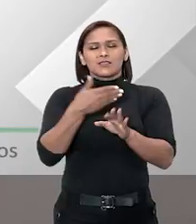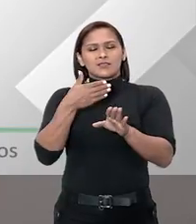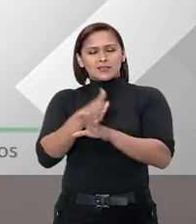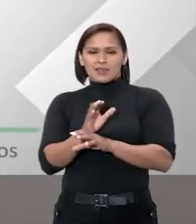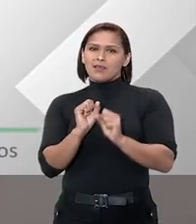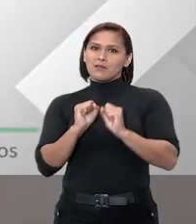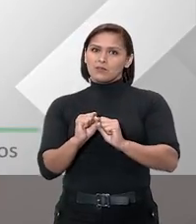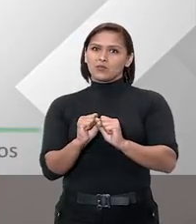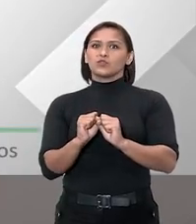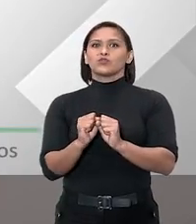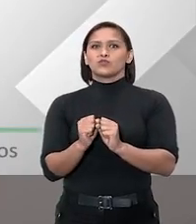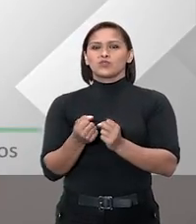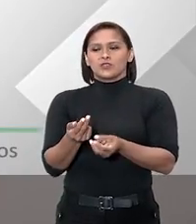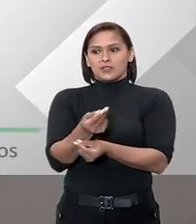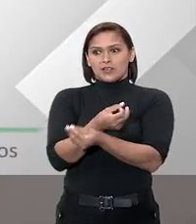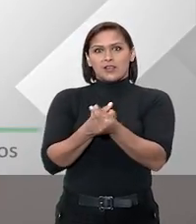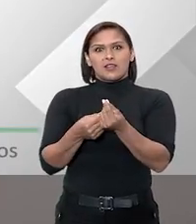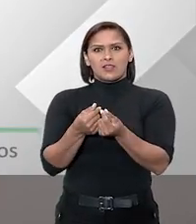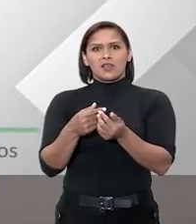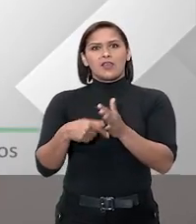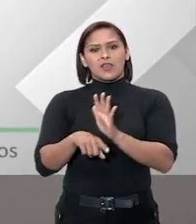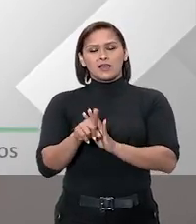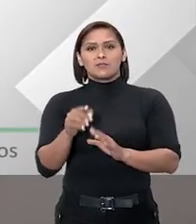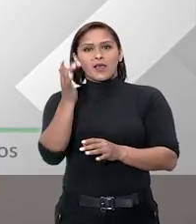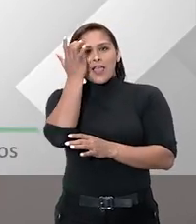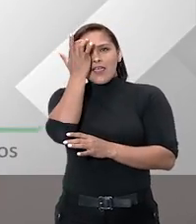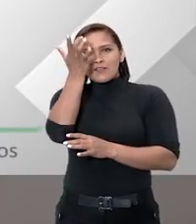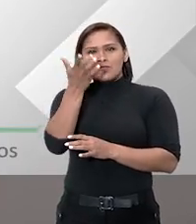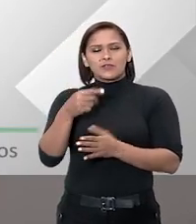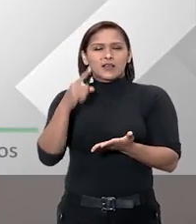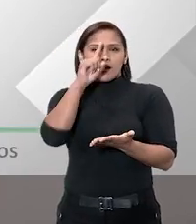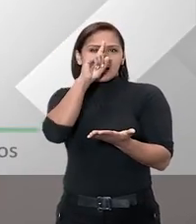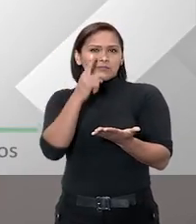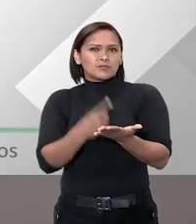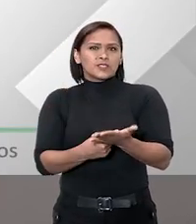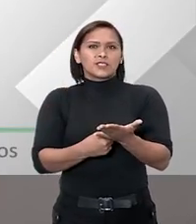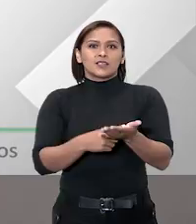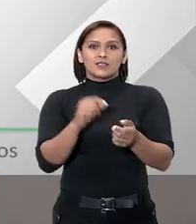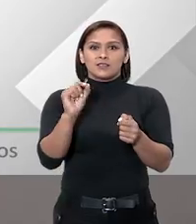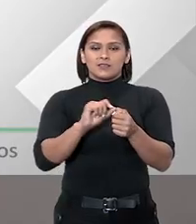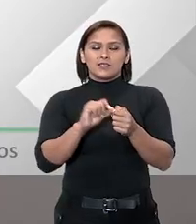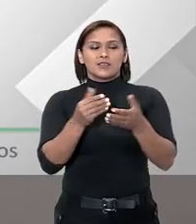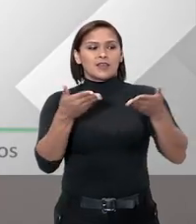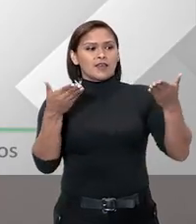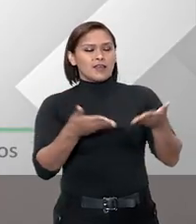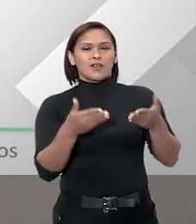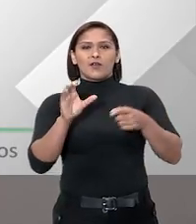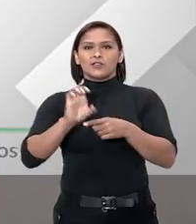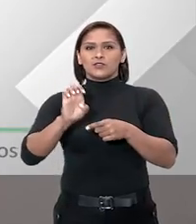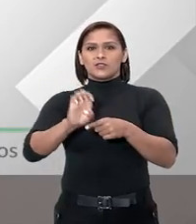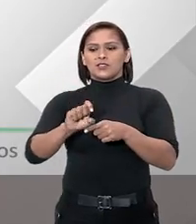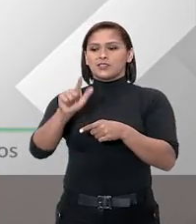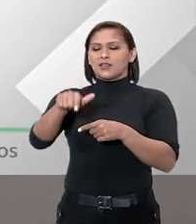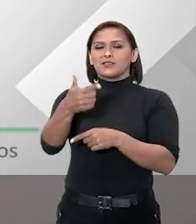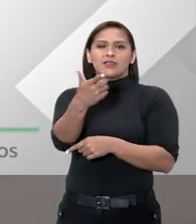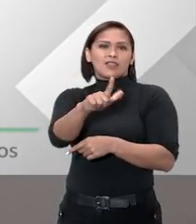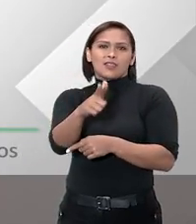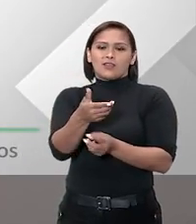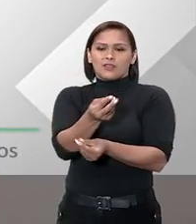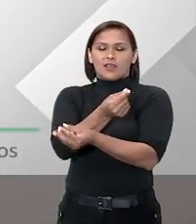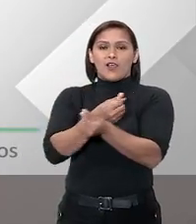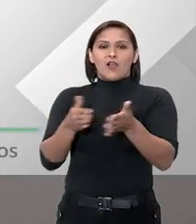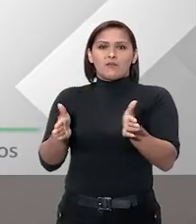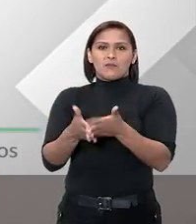financeiras por suas dotações orçamentárias se tornam mais fácil a aplicação e execução. Agora, nos estados que não têm